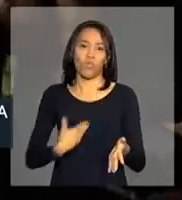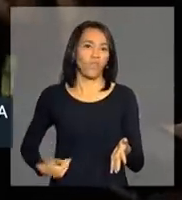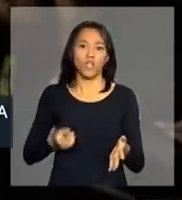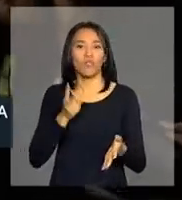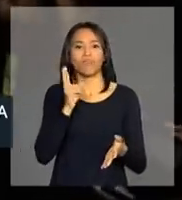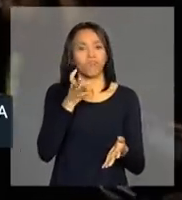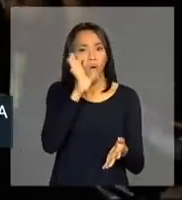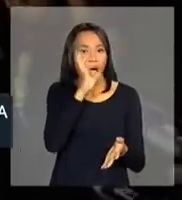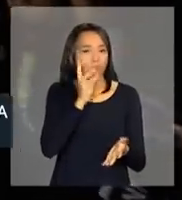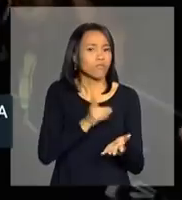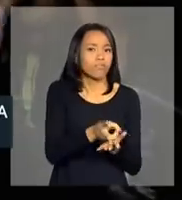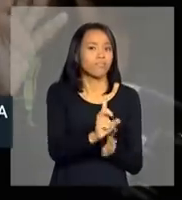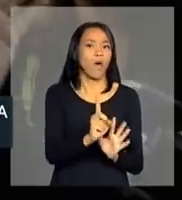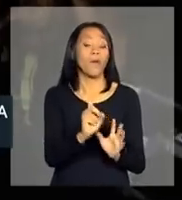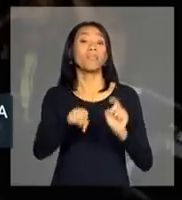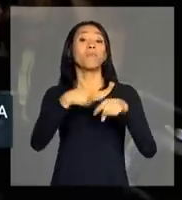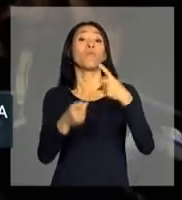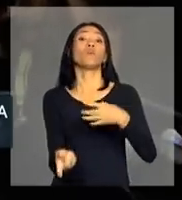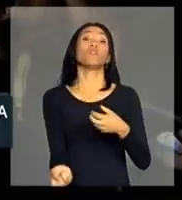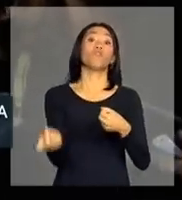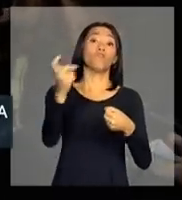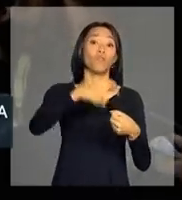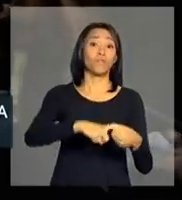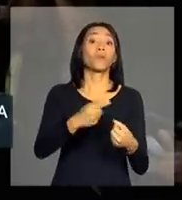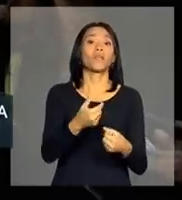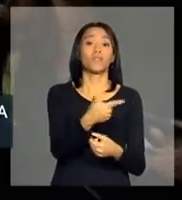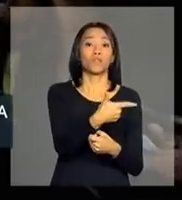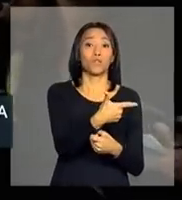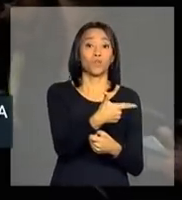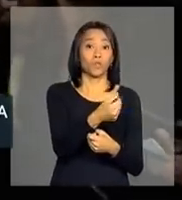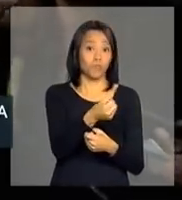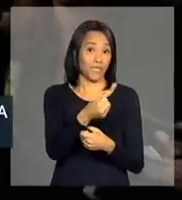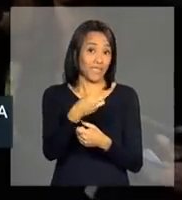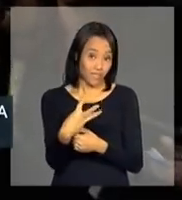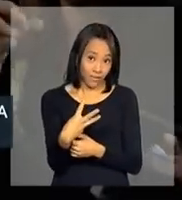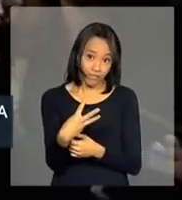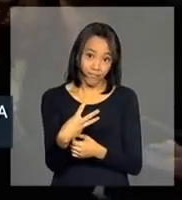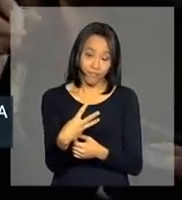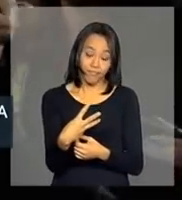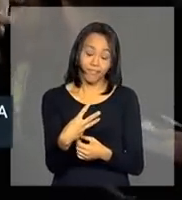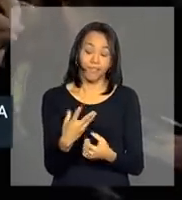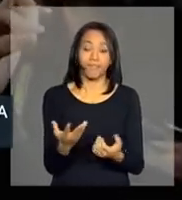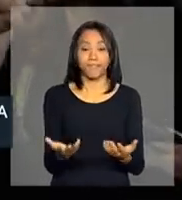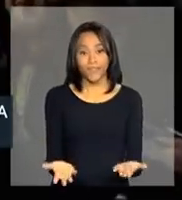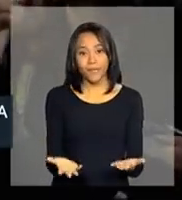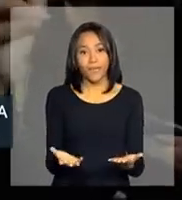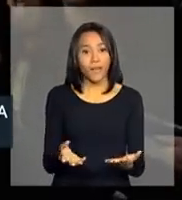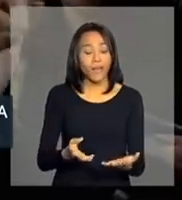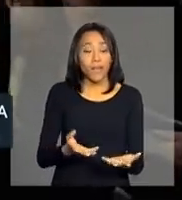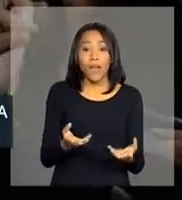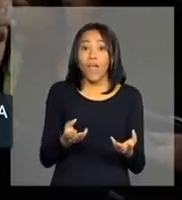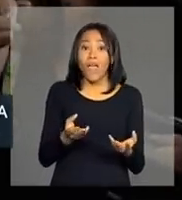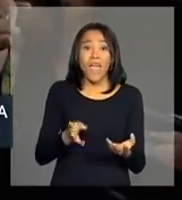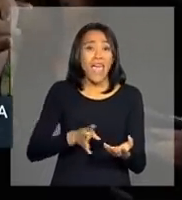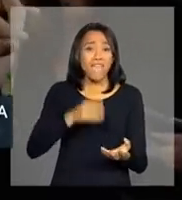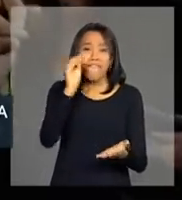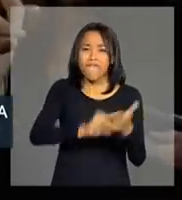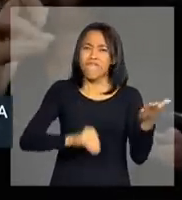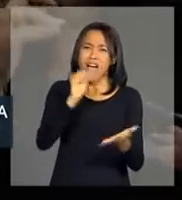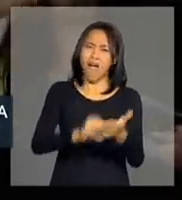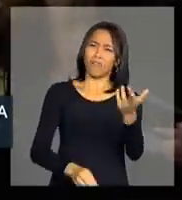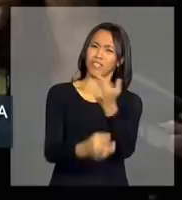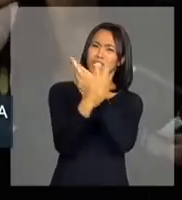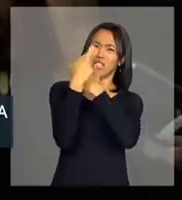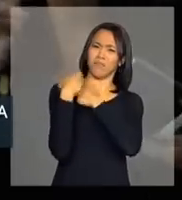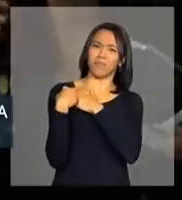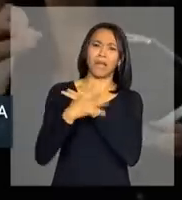mais. Agora voltaram em 2013. É uma absoluta irresponsabilidade